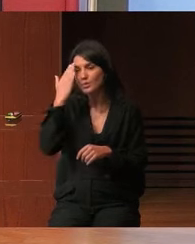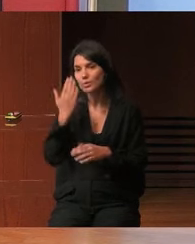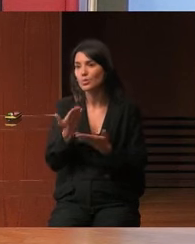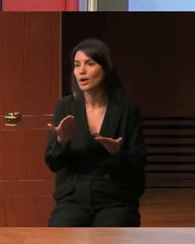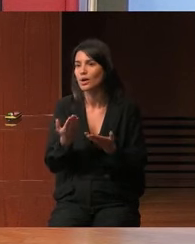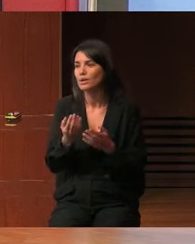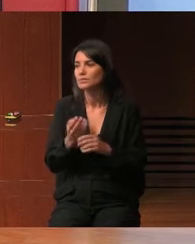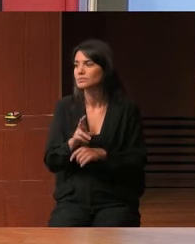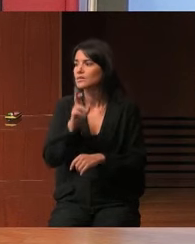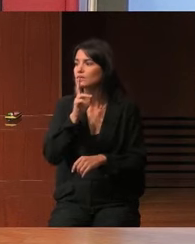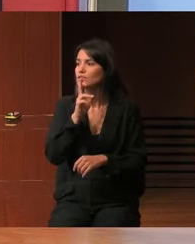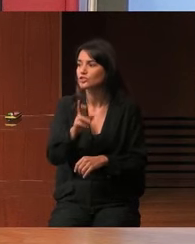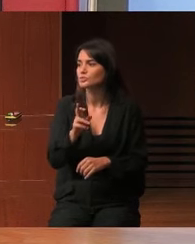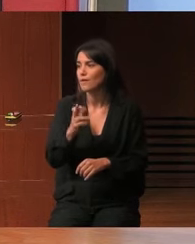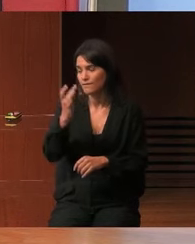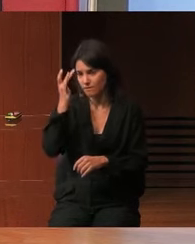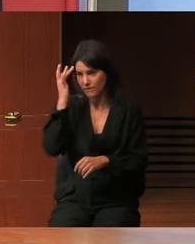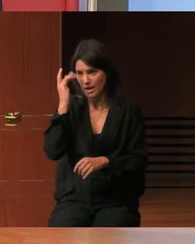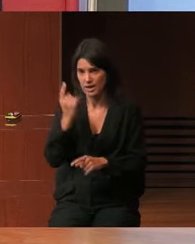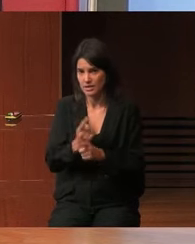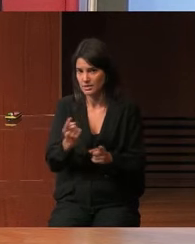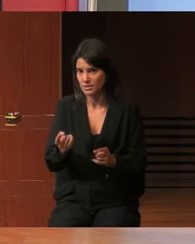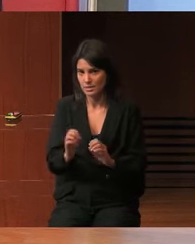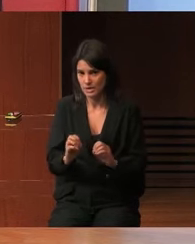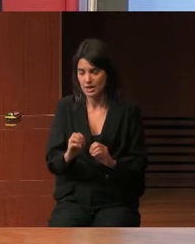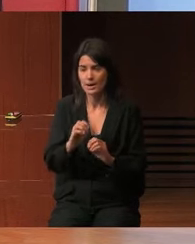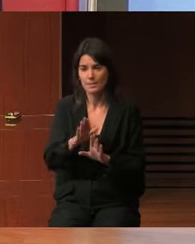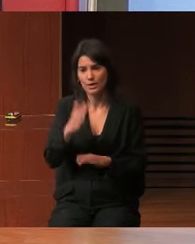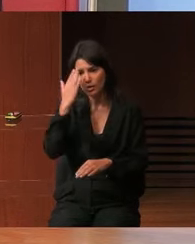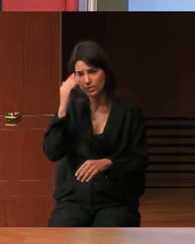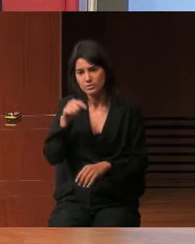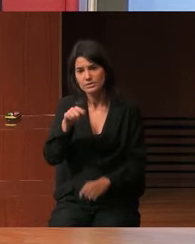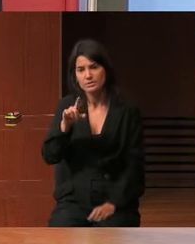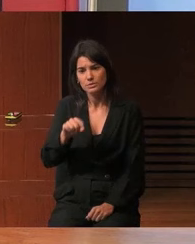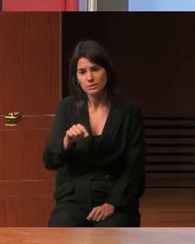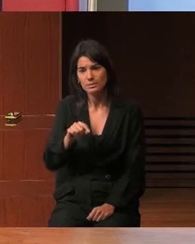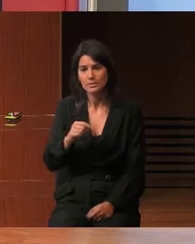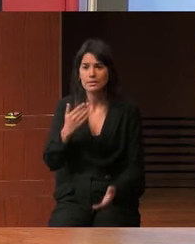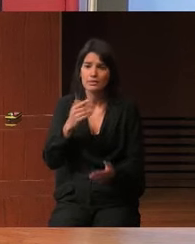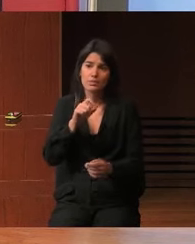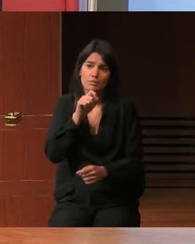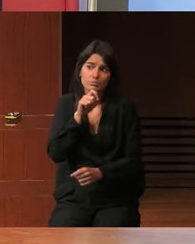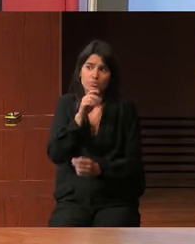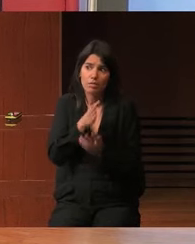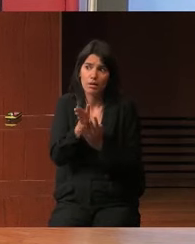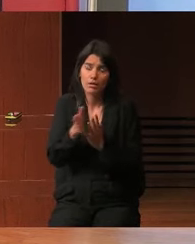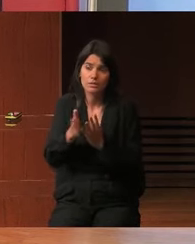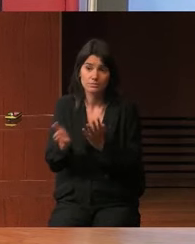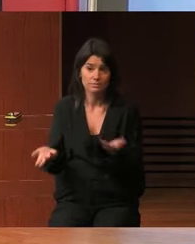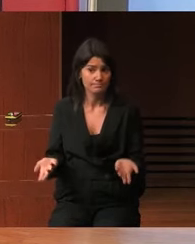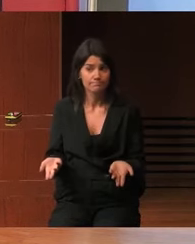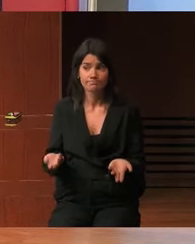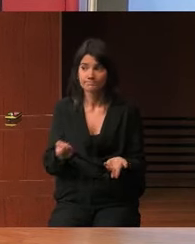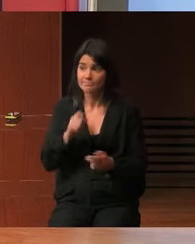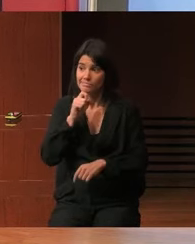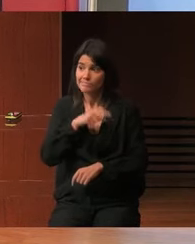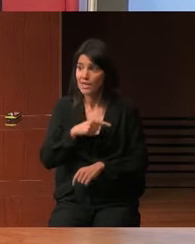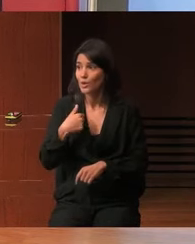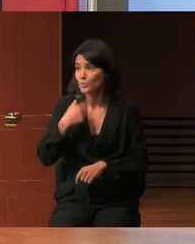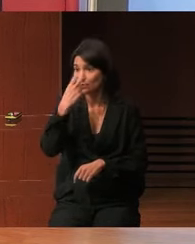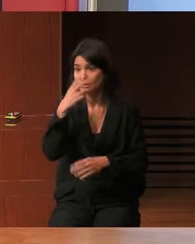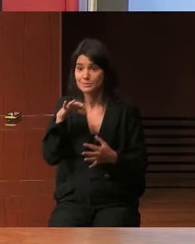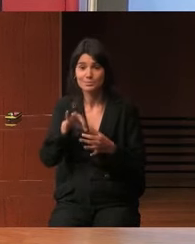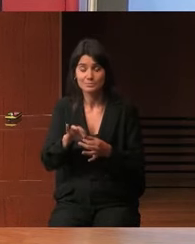não há uma resposta fácil para isso. Agora, acho que isso também abre muitas possibilidades e tenho curiosidade em relação a